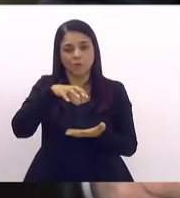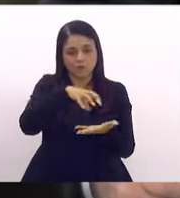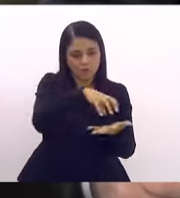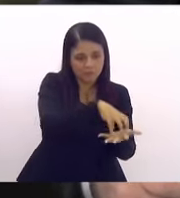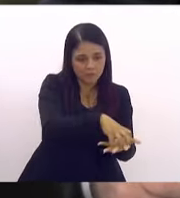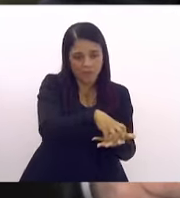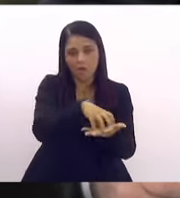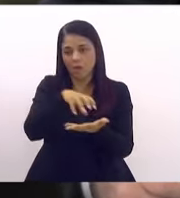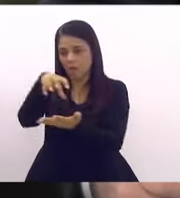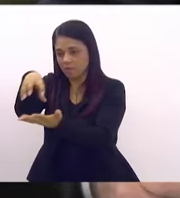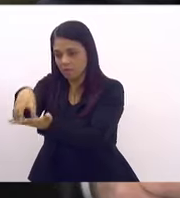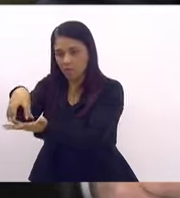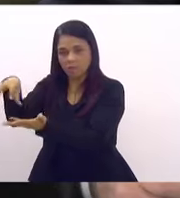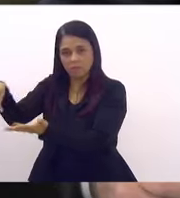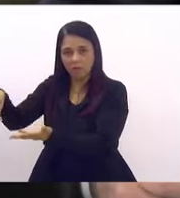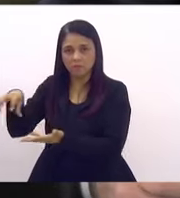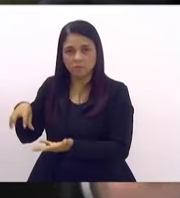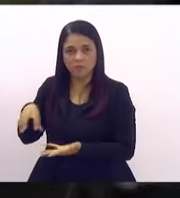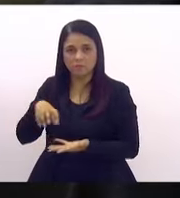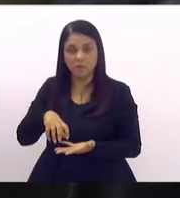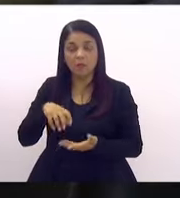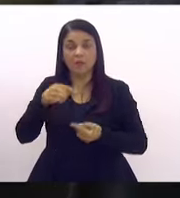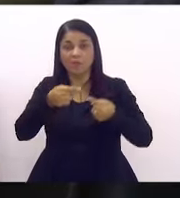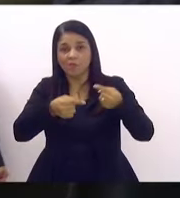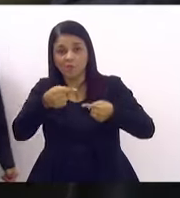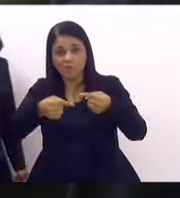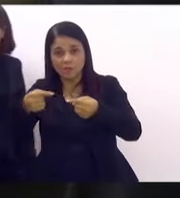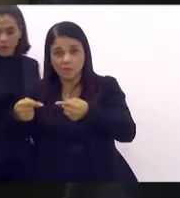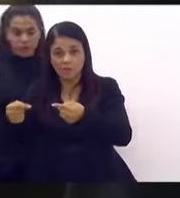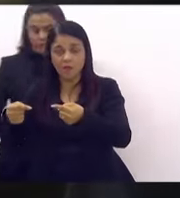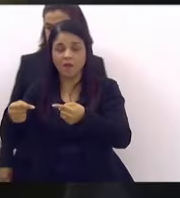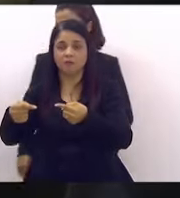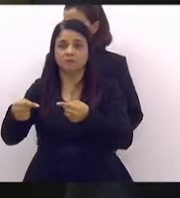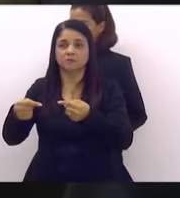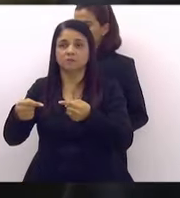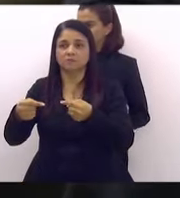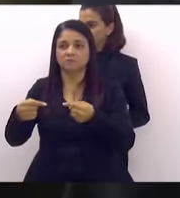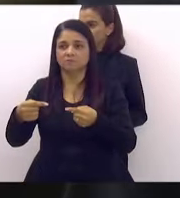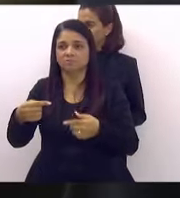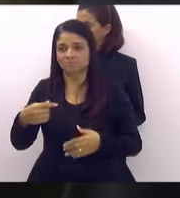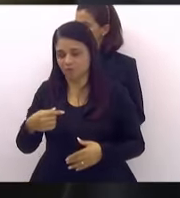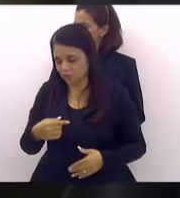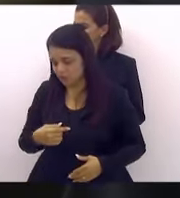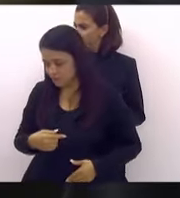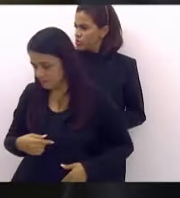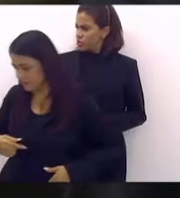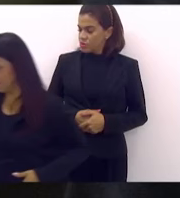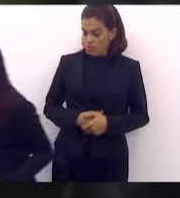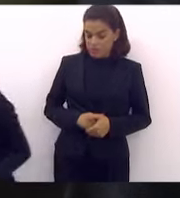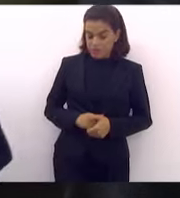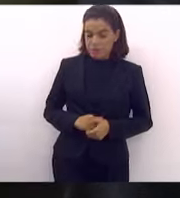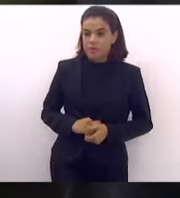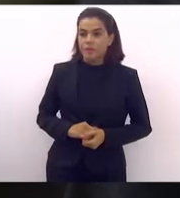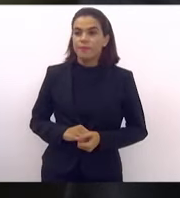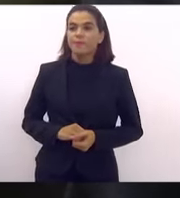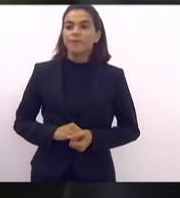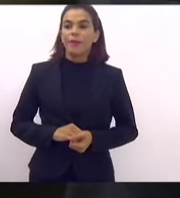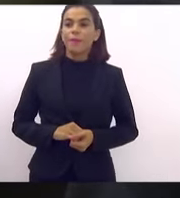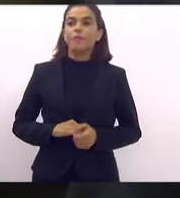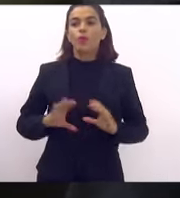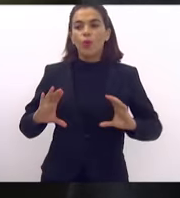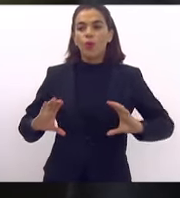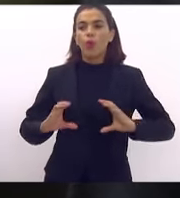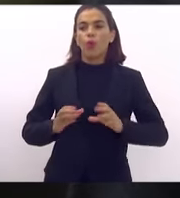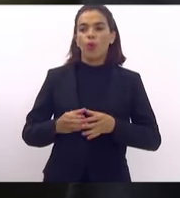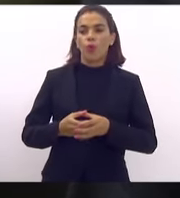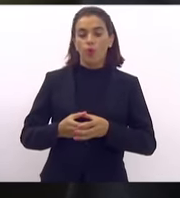no município Y. E o debate que se deu, pelo menos na mensagem que o deputado Mink encaminhou para mim, se deu com um grupo